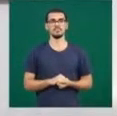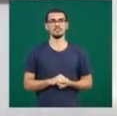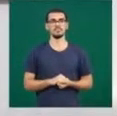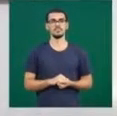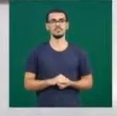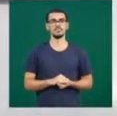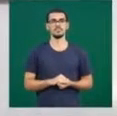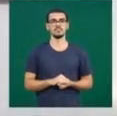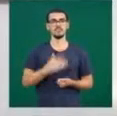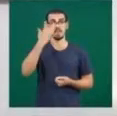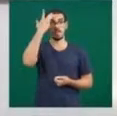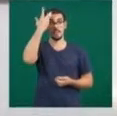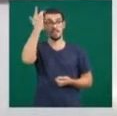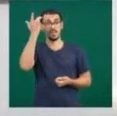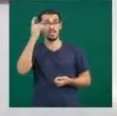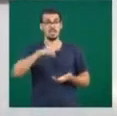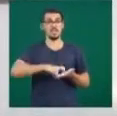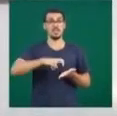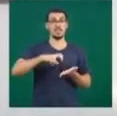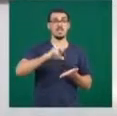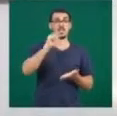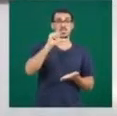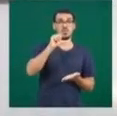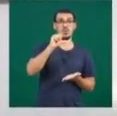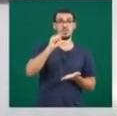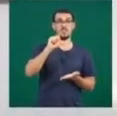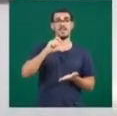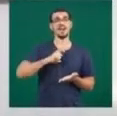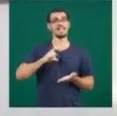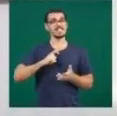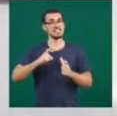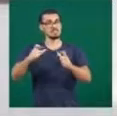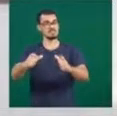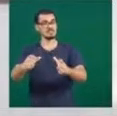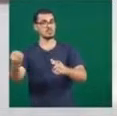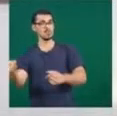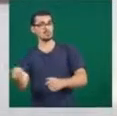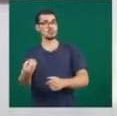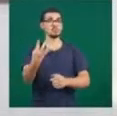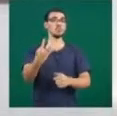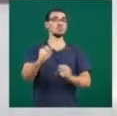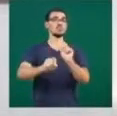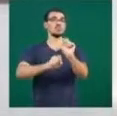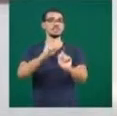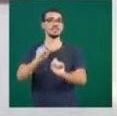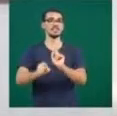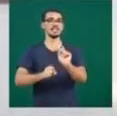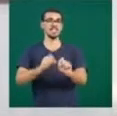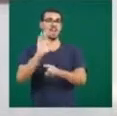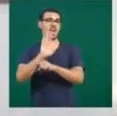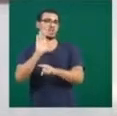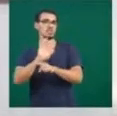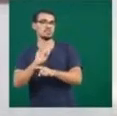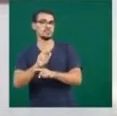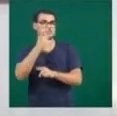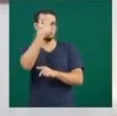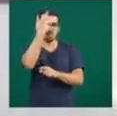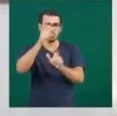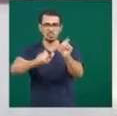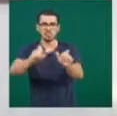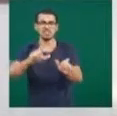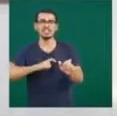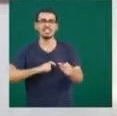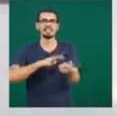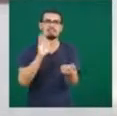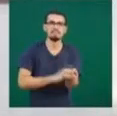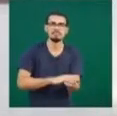Amanhã, às 9 da manhã, será reinaugurado o Centro de Atendimento Psicossocial de Dependentes de Álcool e Drogas, o CAPS-AD, do